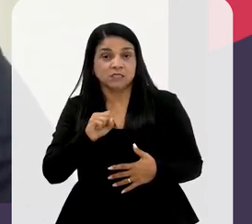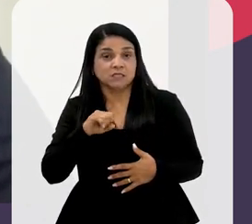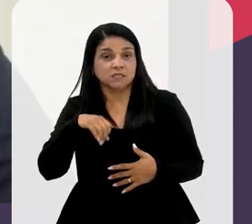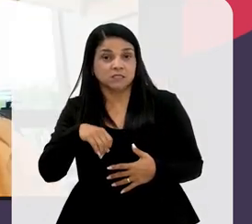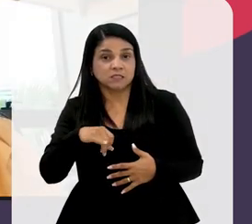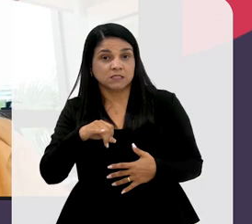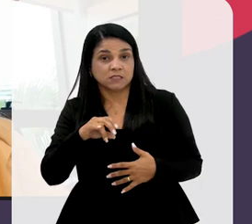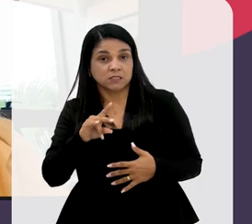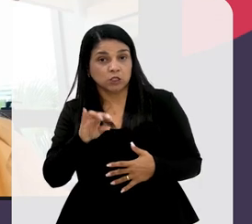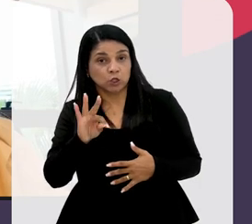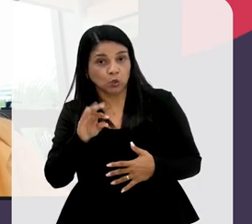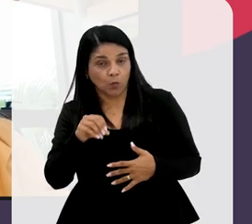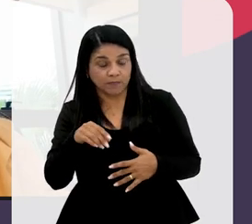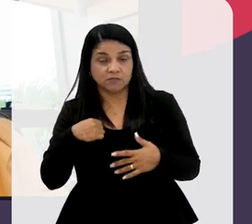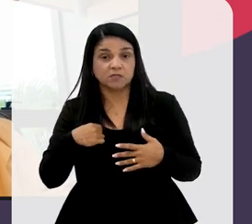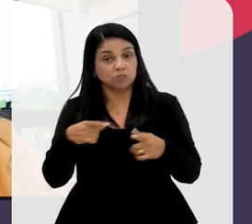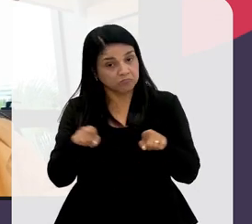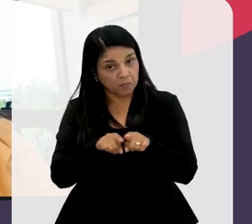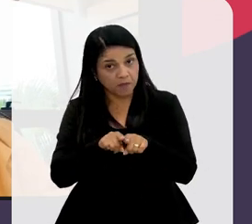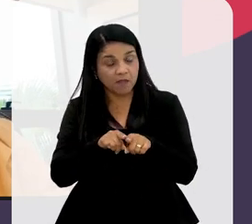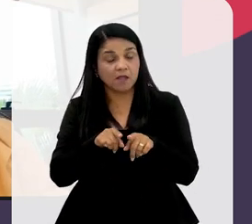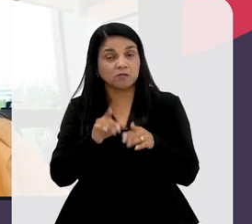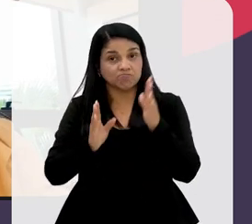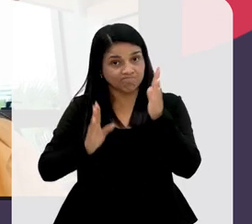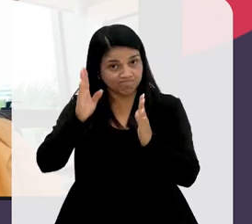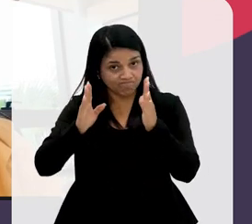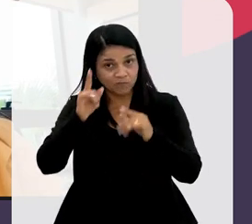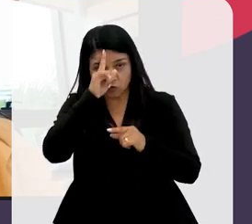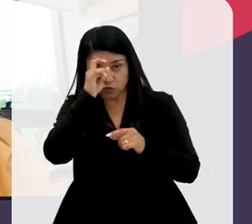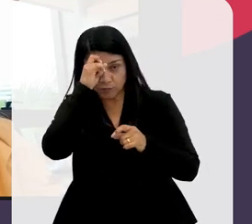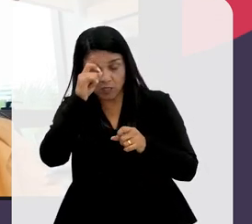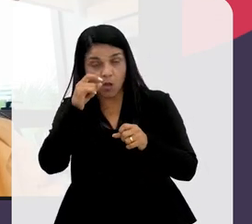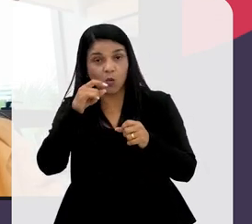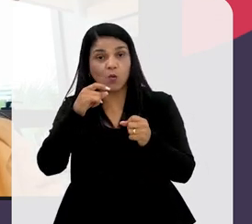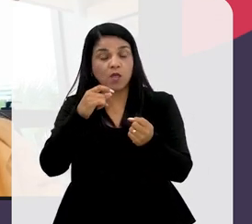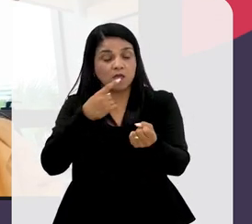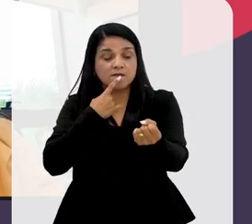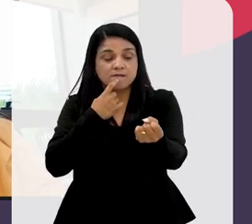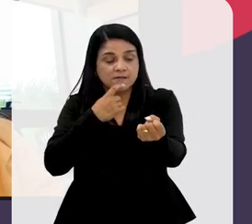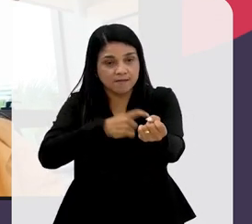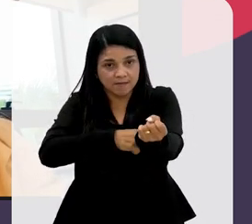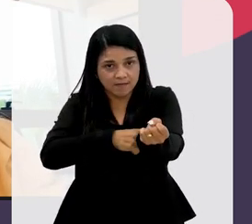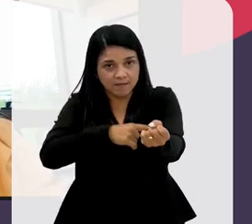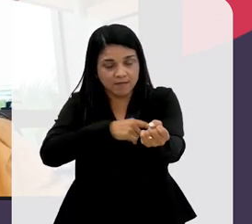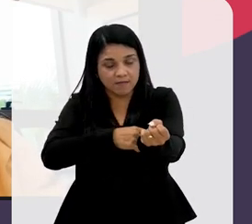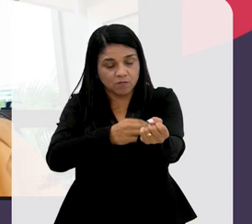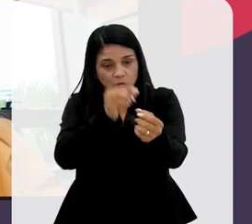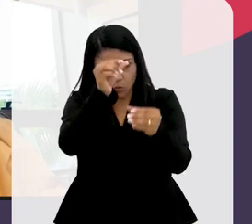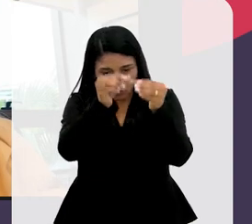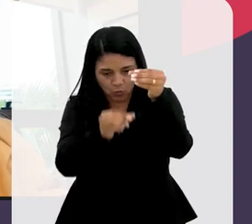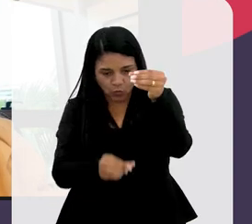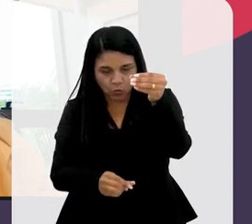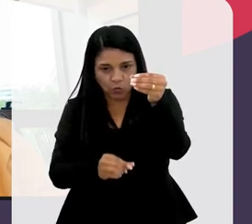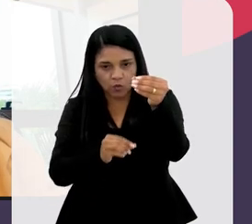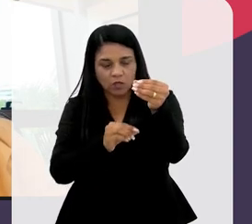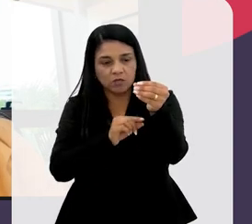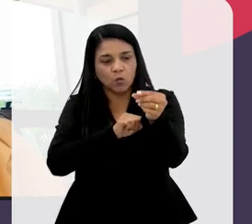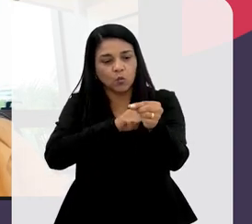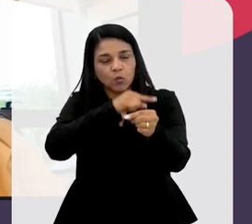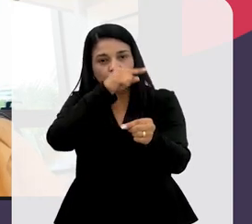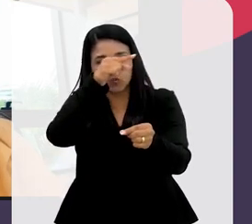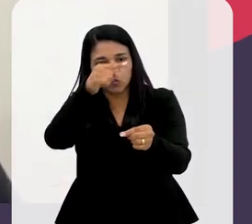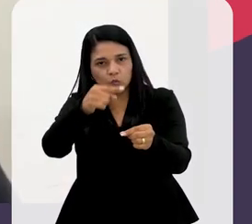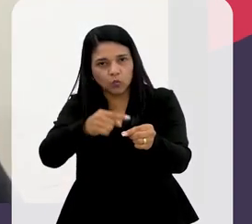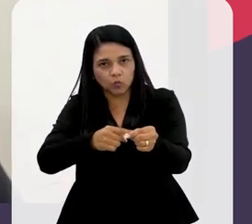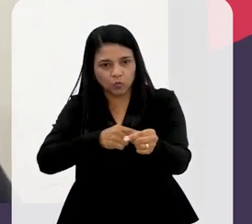assim. Isso, eu ainda fiz hemodiálise nesse período todo. Eu fiz hemodiálise, porque eu não sei quanto